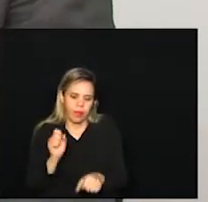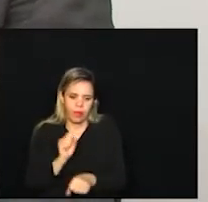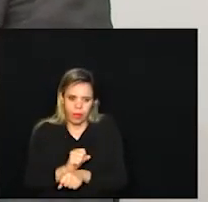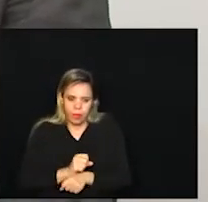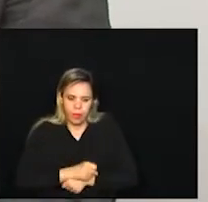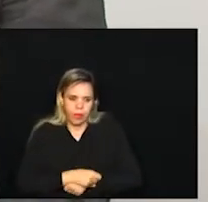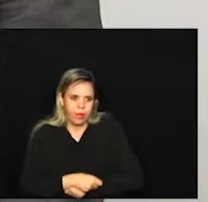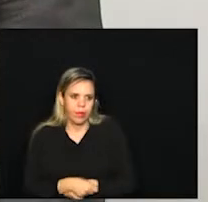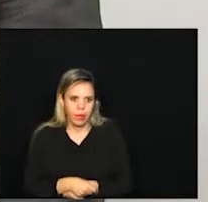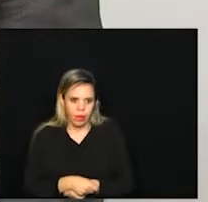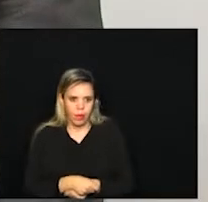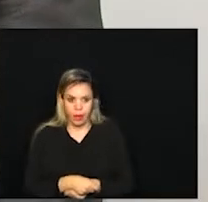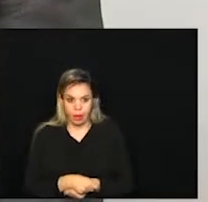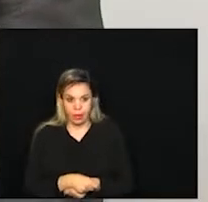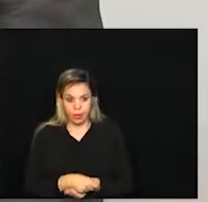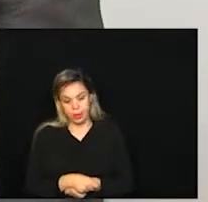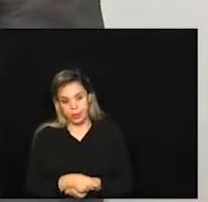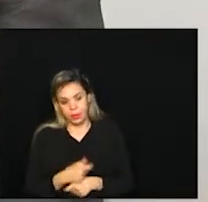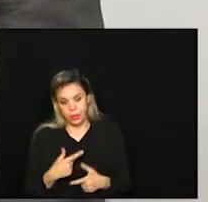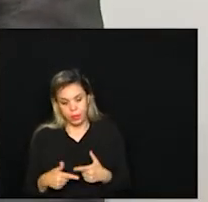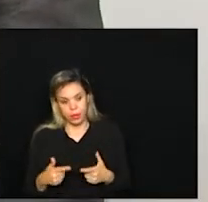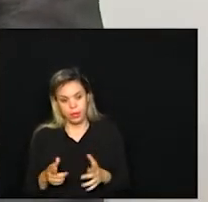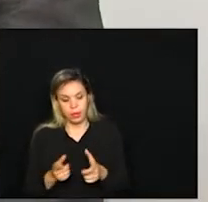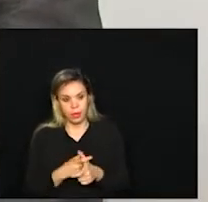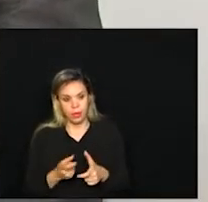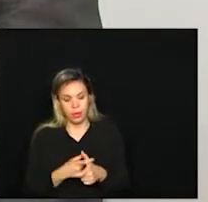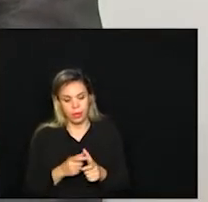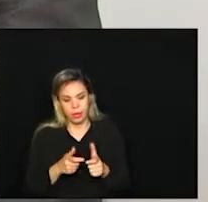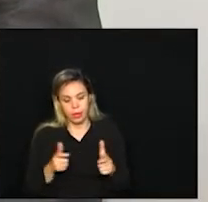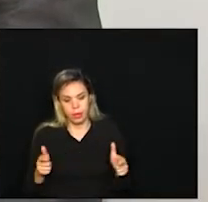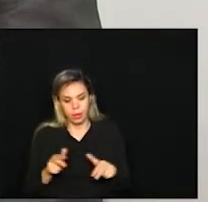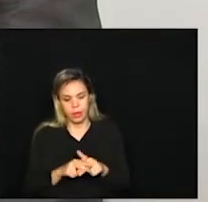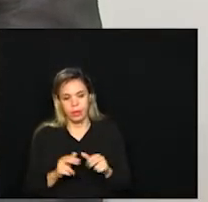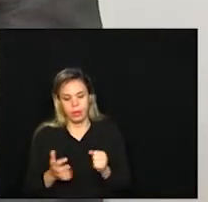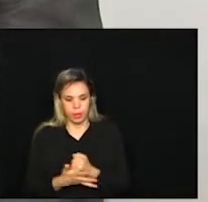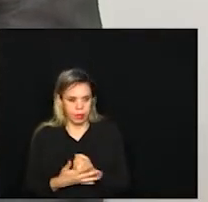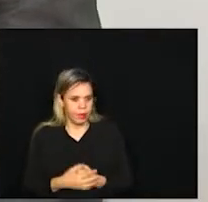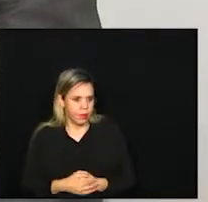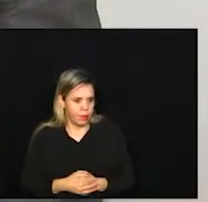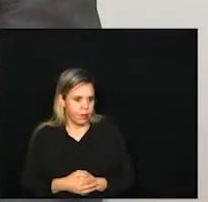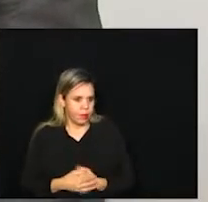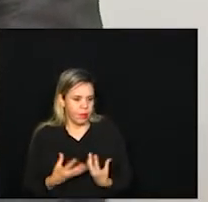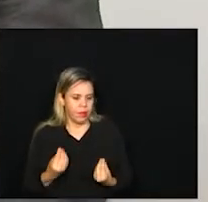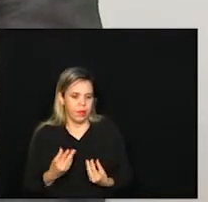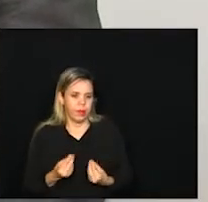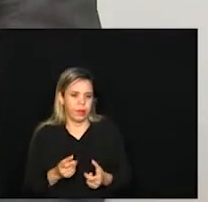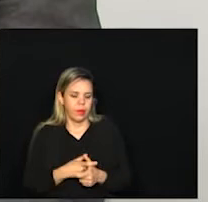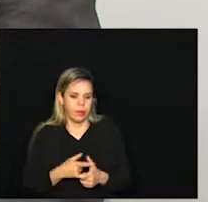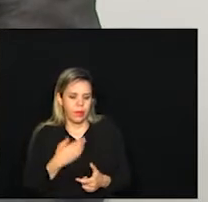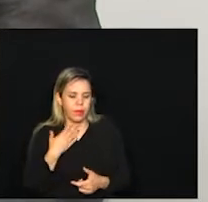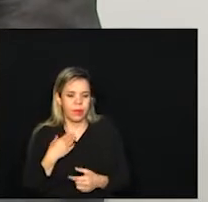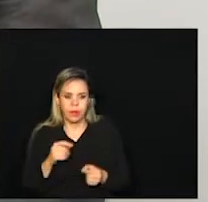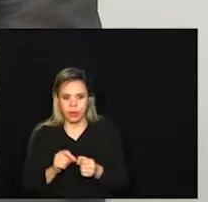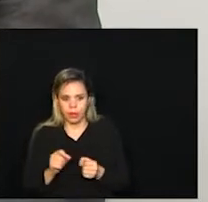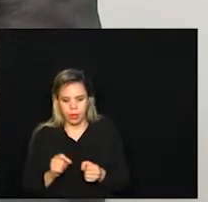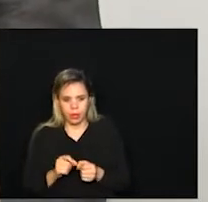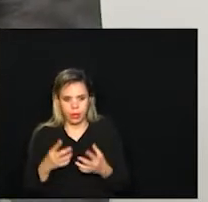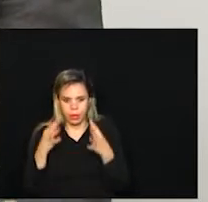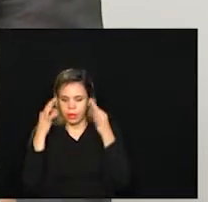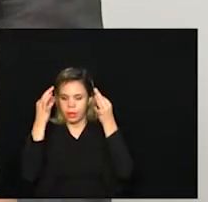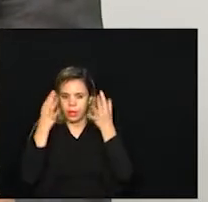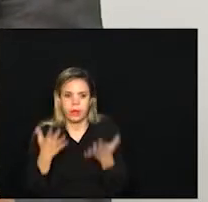parada né e consequentemente as despesas aumentaram devido pela pandemia que muita despesa feita Oi tem que estar